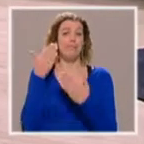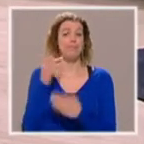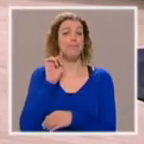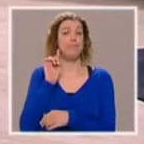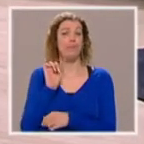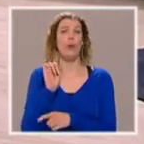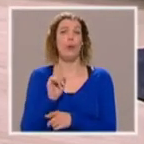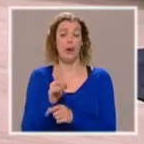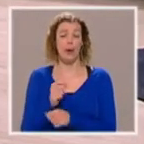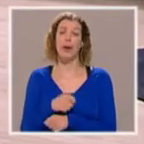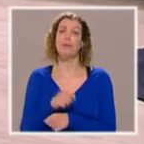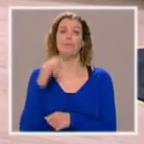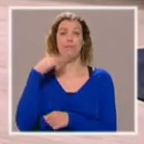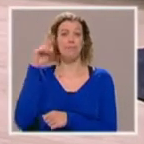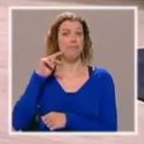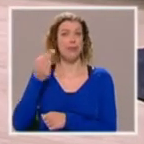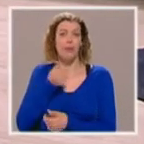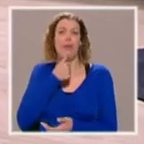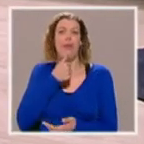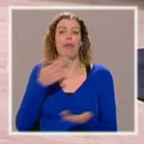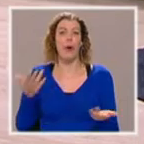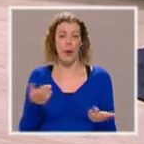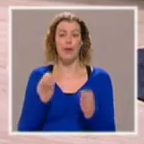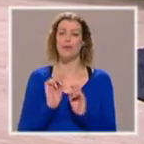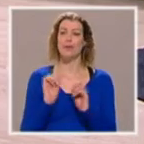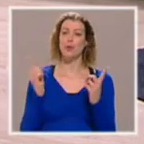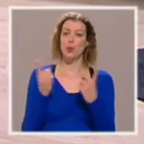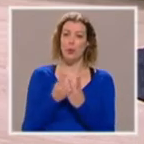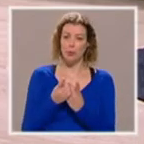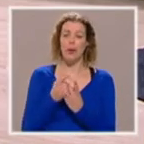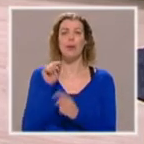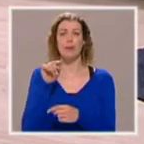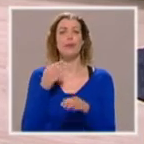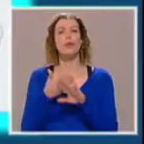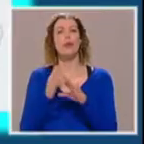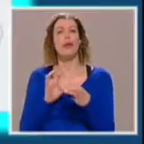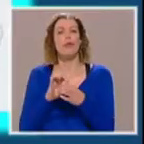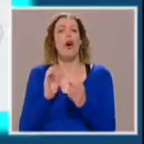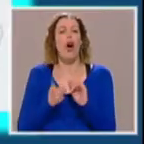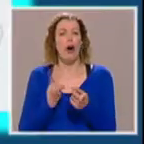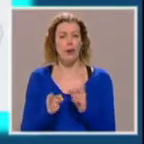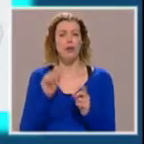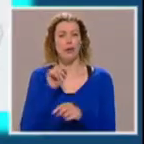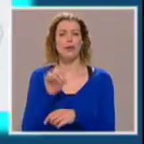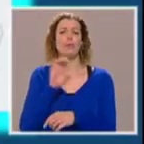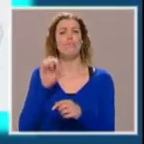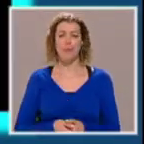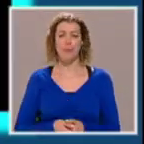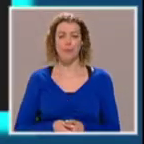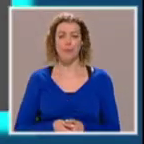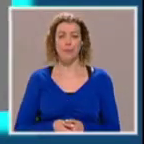na puberdade e agora, com o sumário conceito de sexualidade e morfologia do sistema